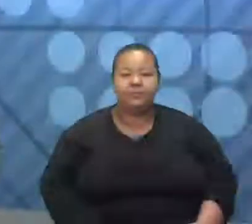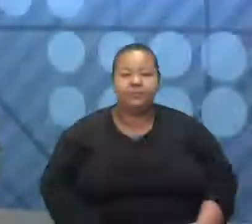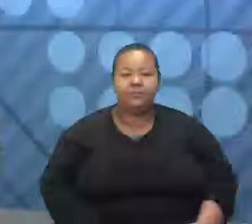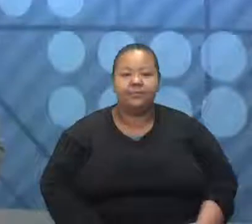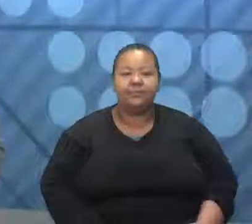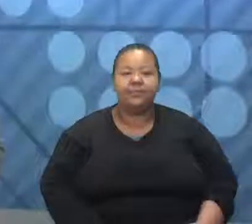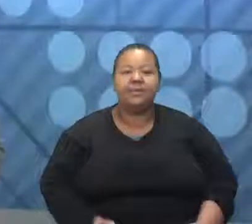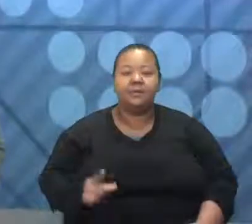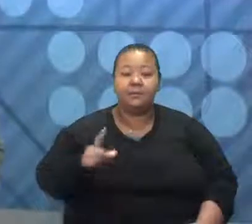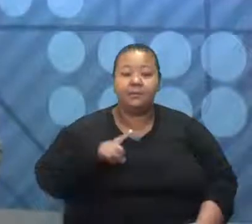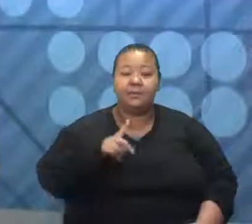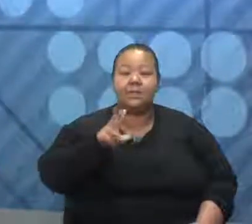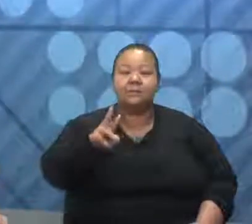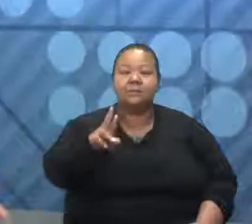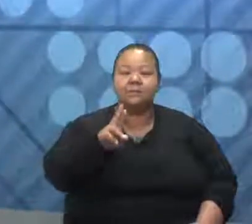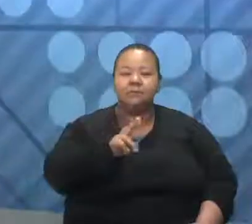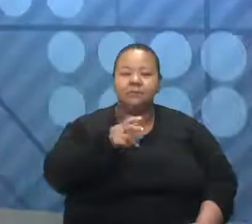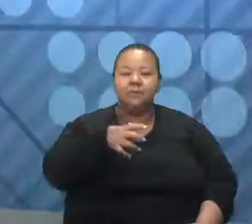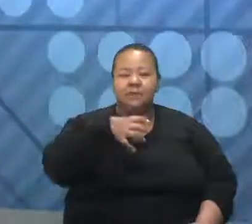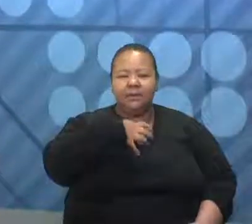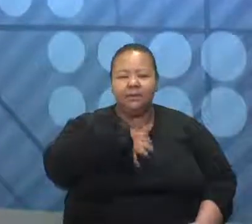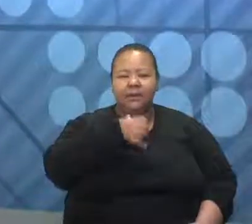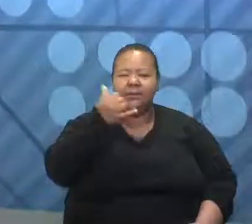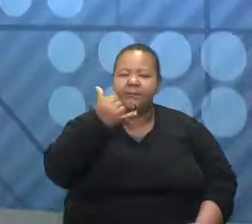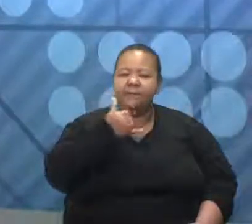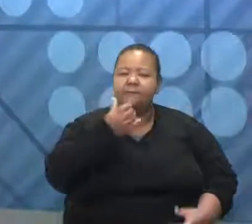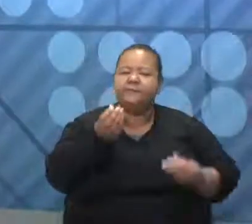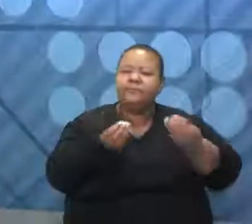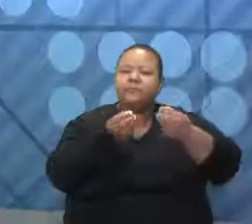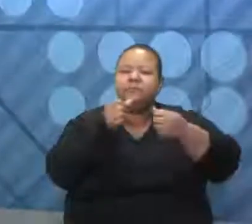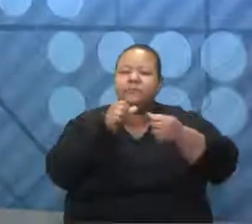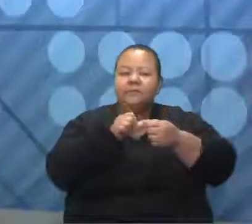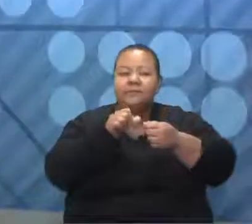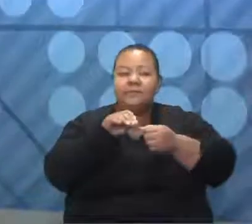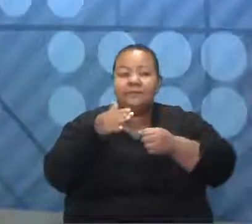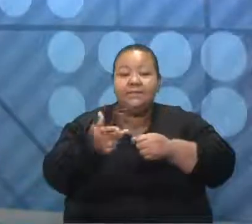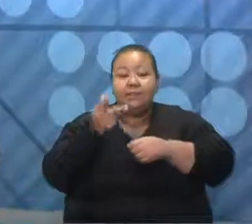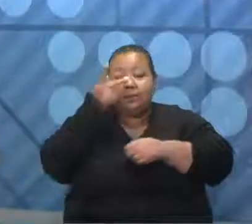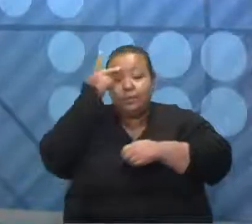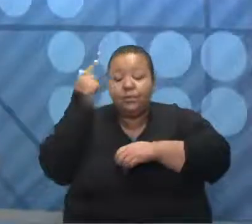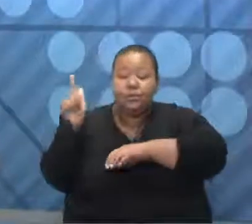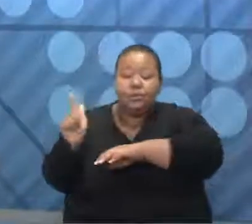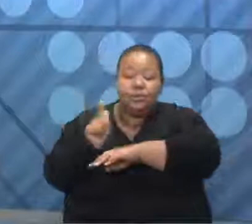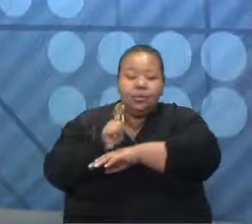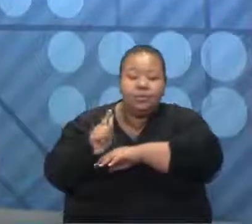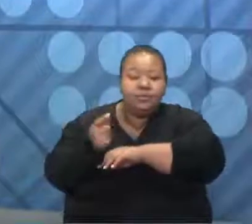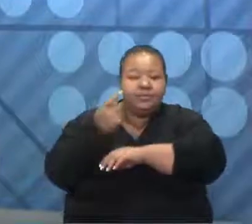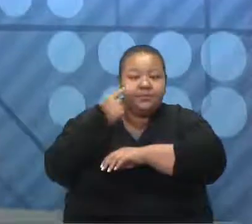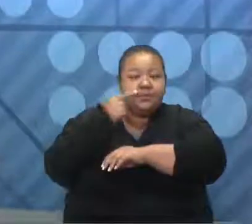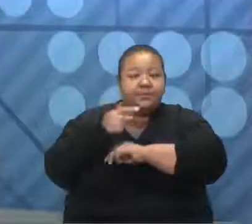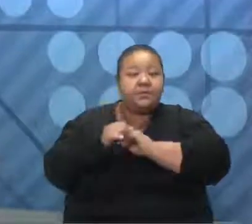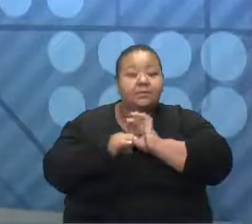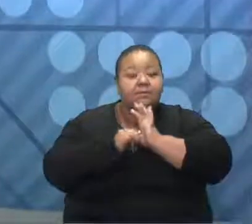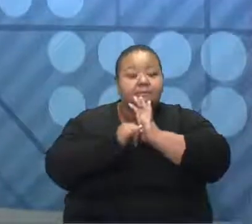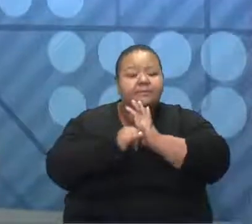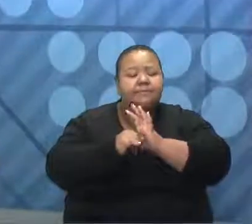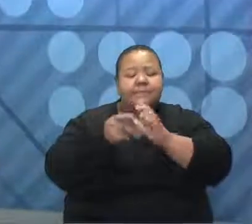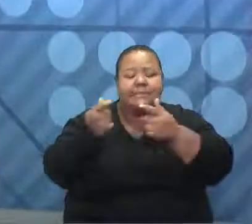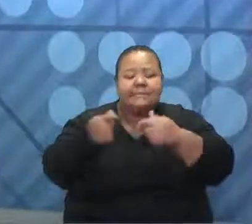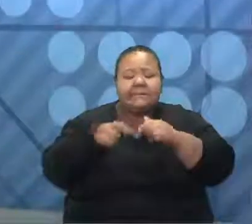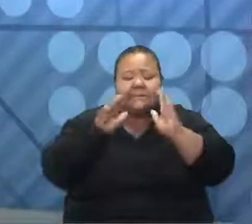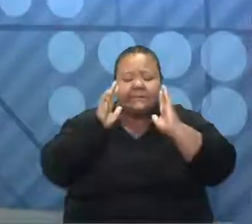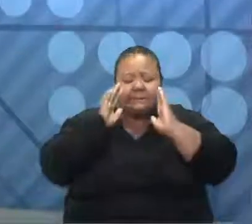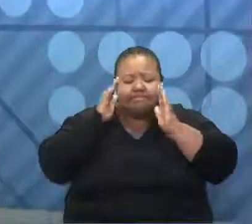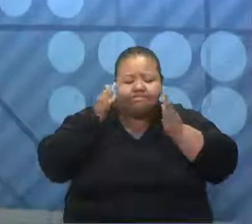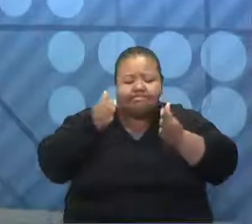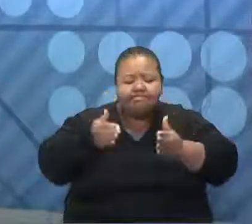Nós temos uma participação aqui de Eunápolis, na Bahia, e fala assim, ó, o que fazer quando o gerente identifica, através do indicador, um ponto de atenção e